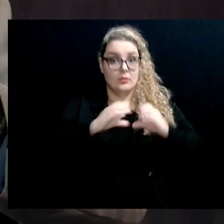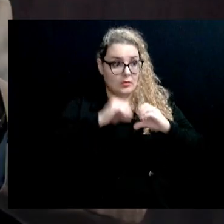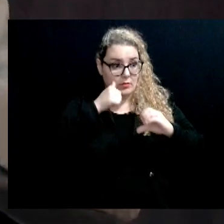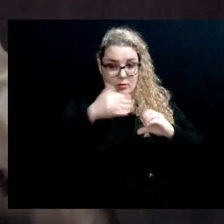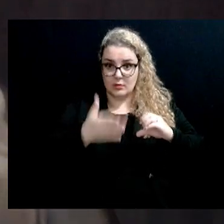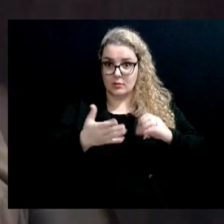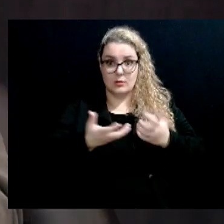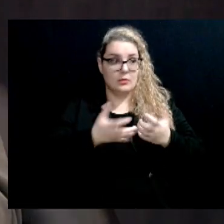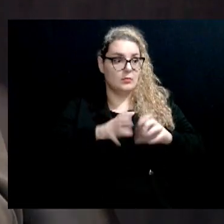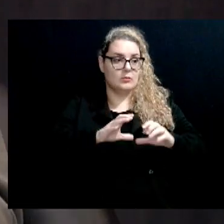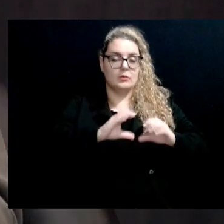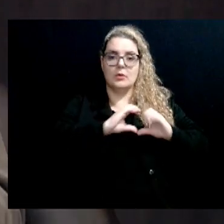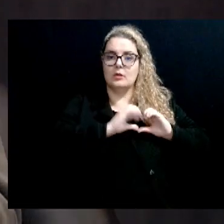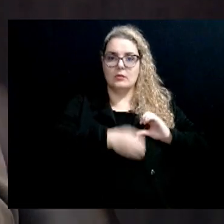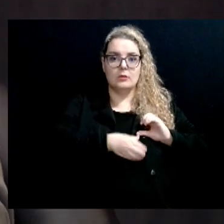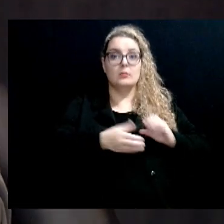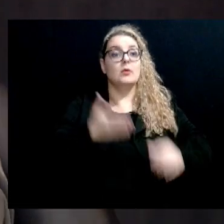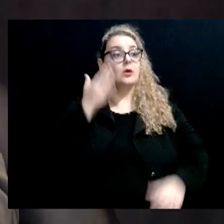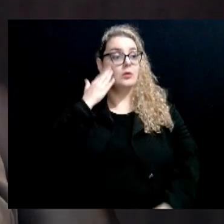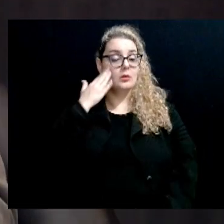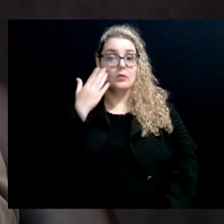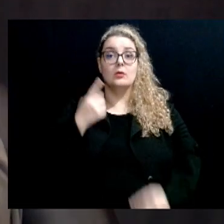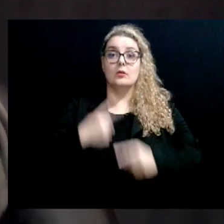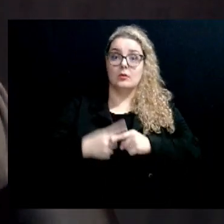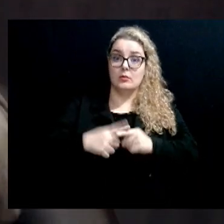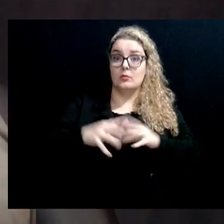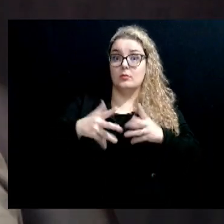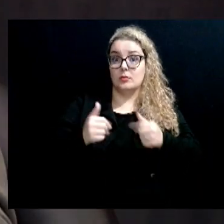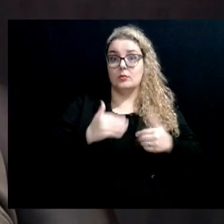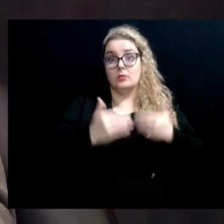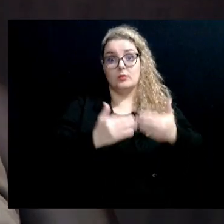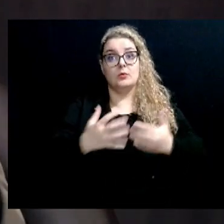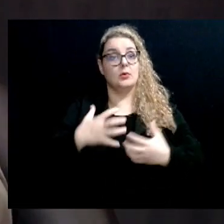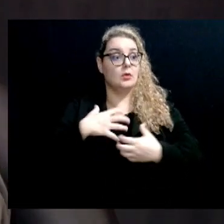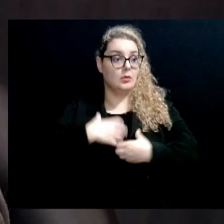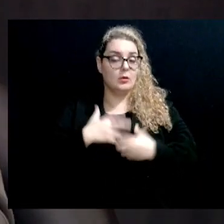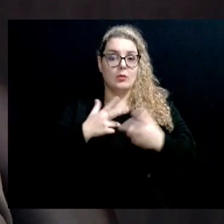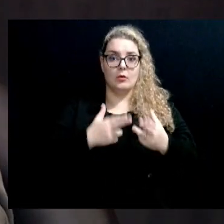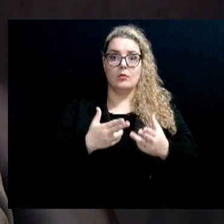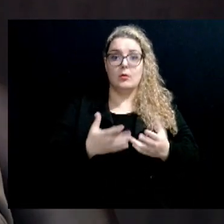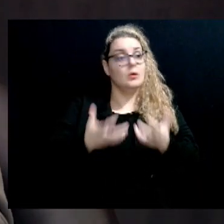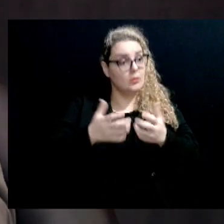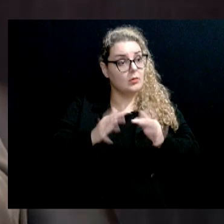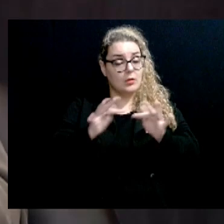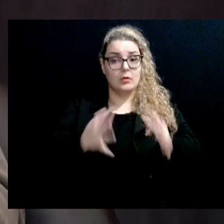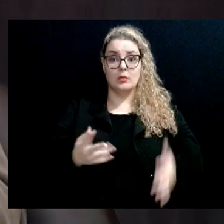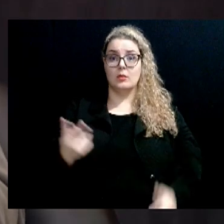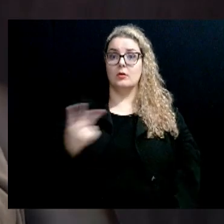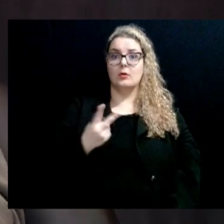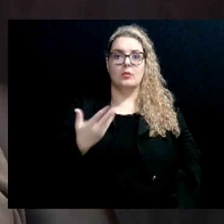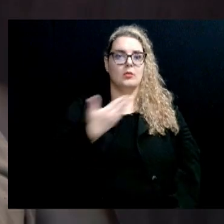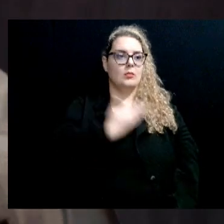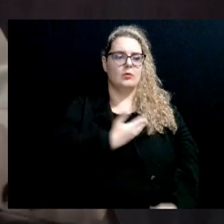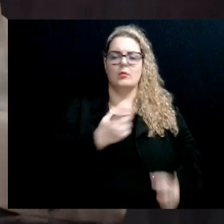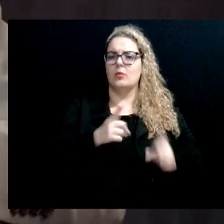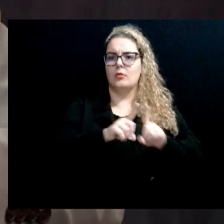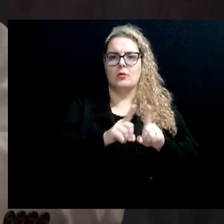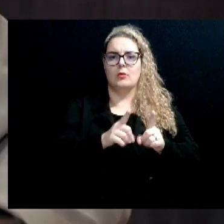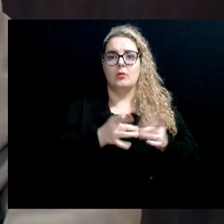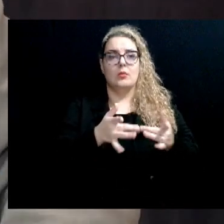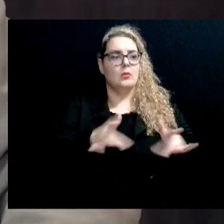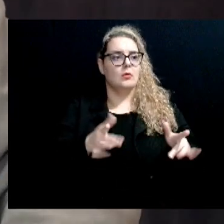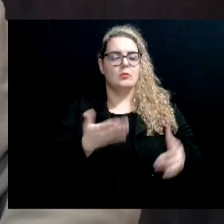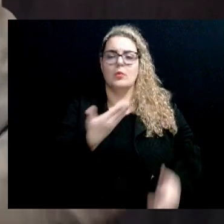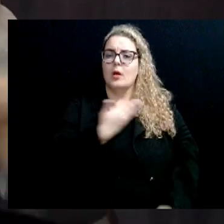mas agora eu entendo também o porquê que tudo aconteceu, como aconteceu, e eu quero que ela seja feliz também. E os dois amigos, super amigos, terminaram um relacionamento super amigos,